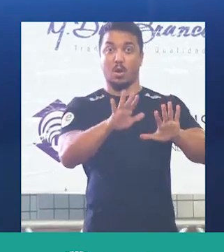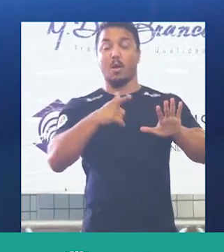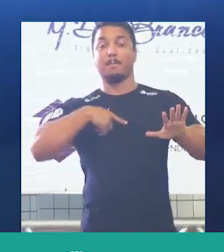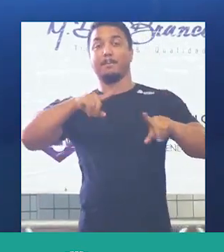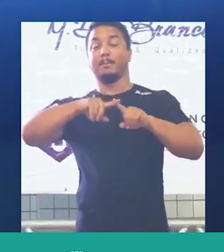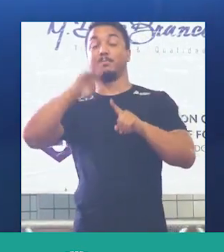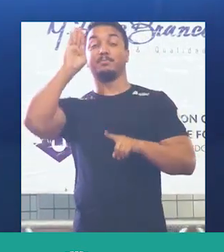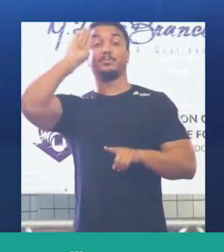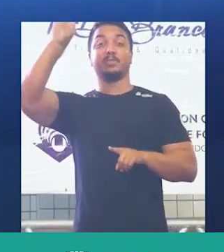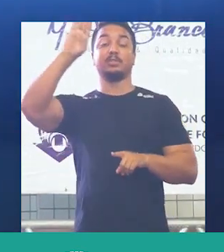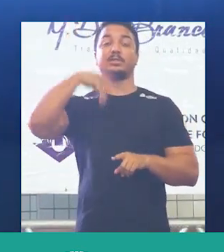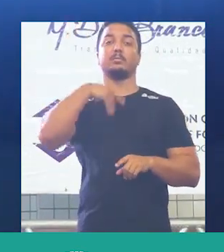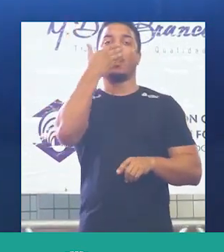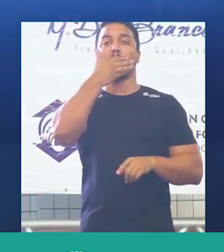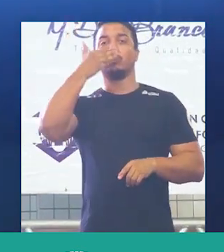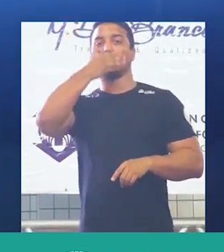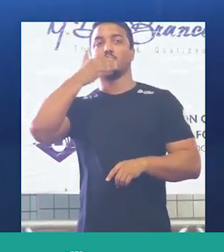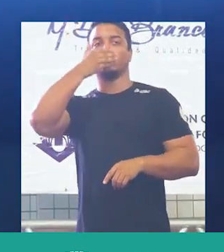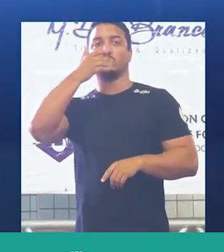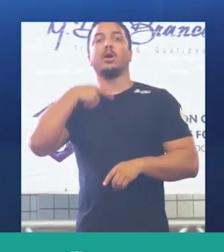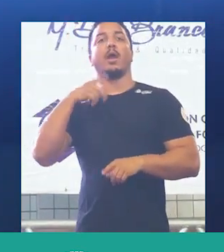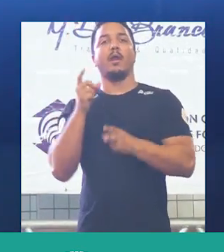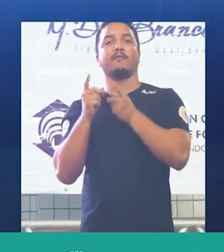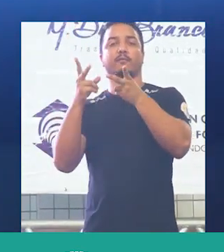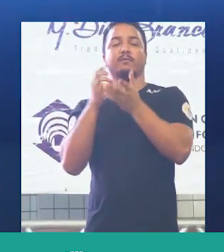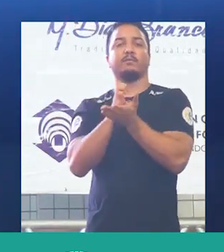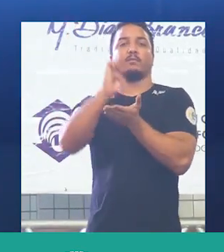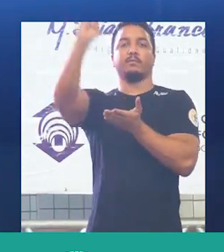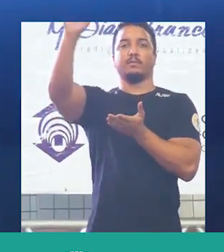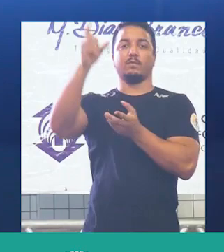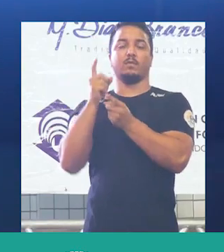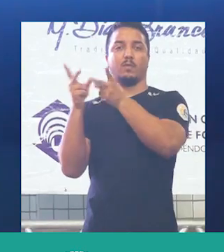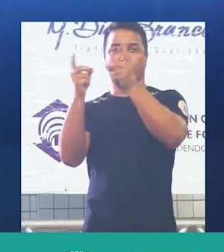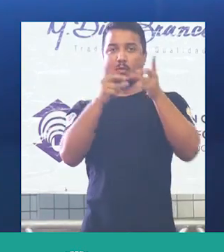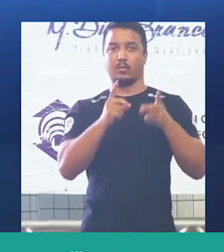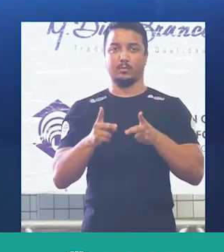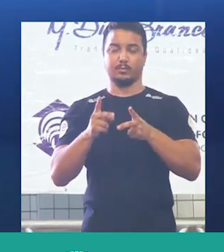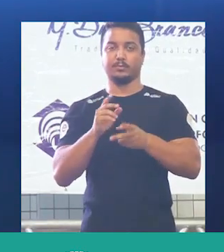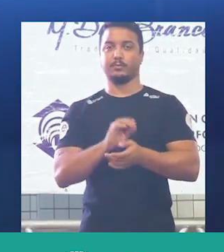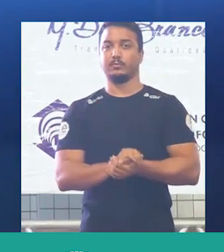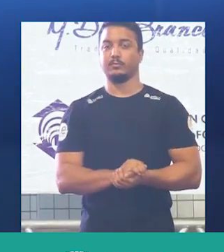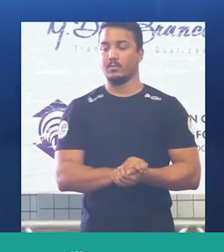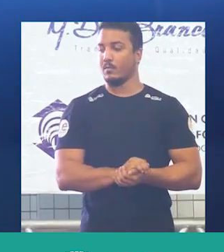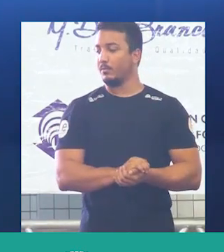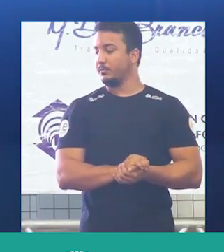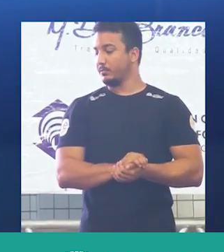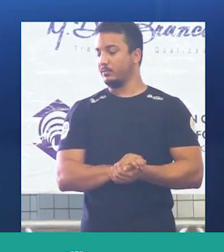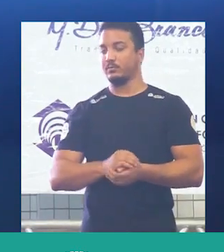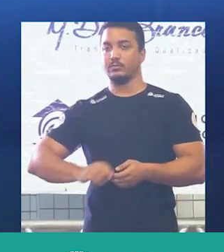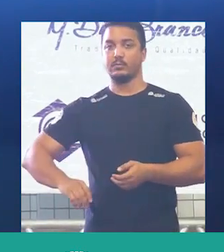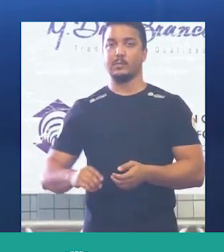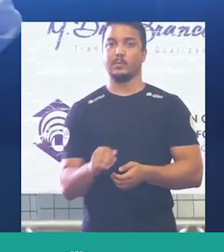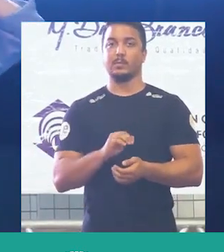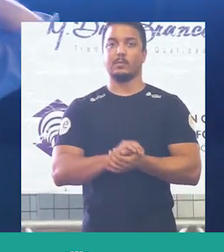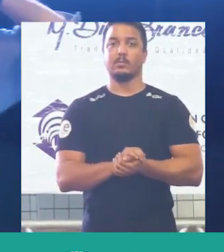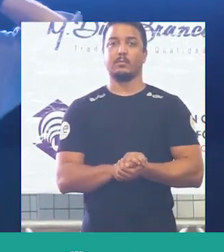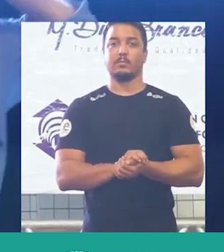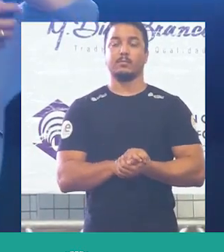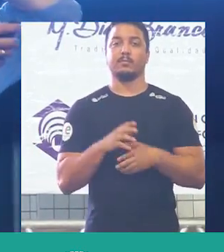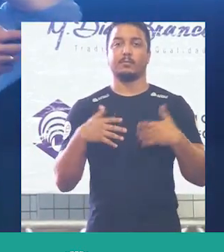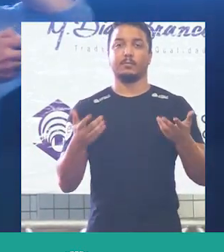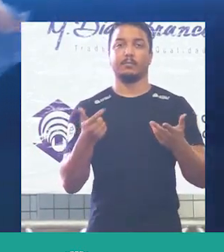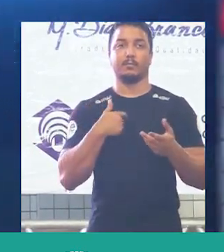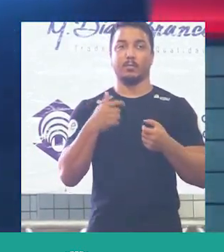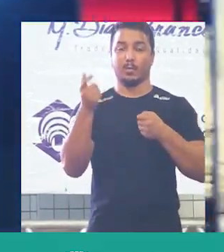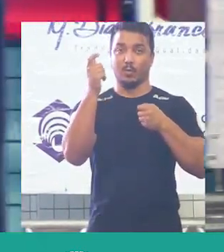o nosso principal produto, é para o mercado externo, para a exportação. Beleza? Então, voltado